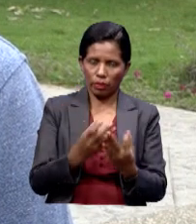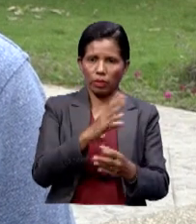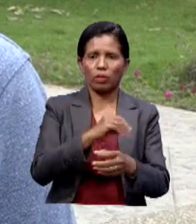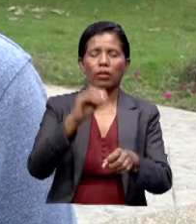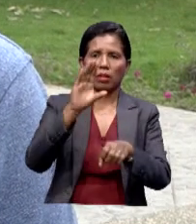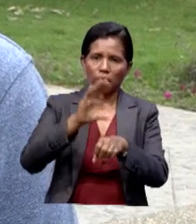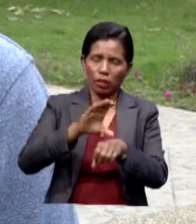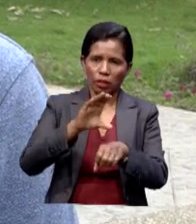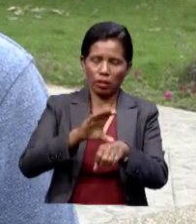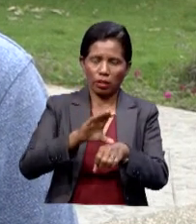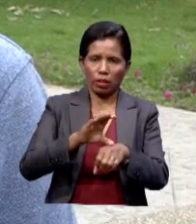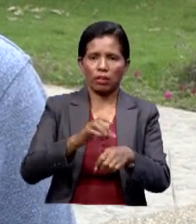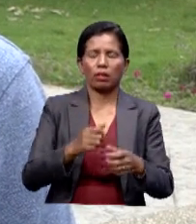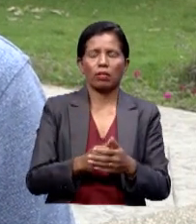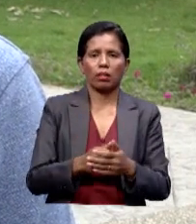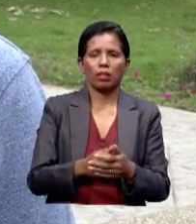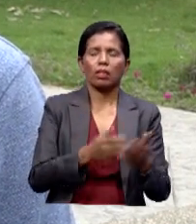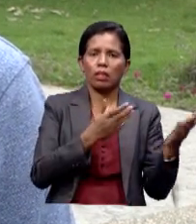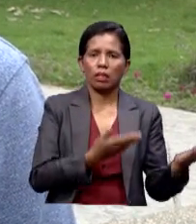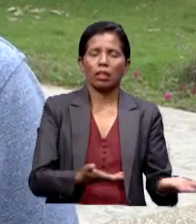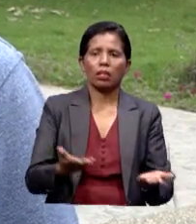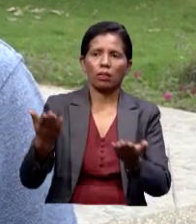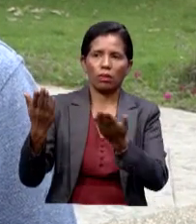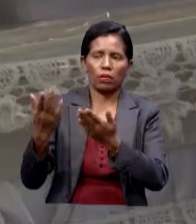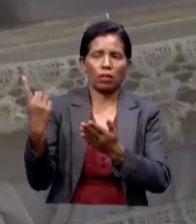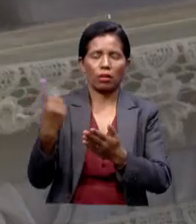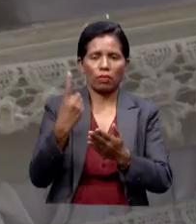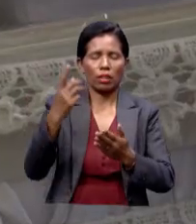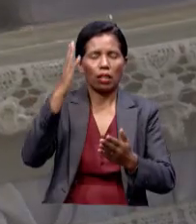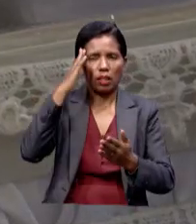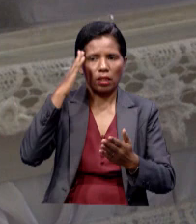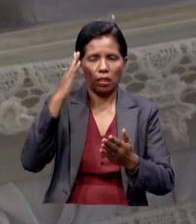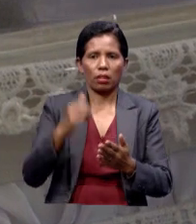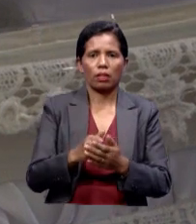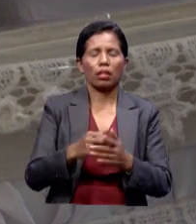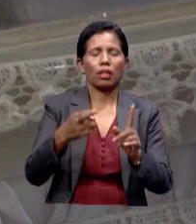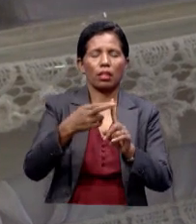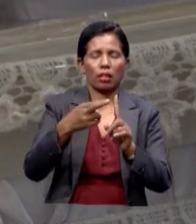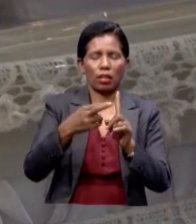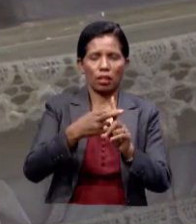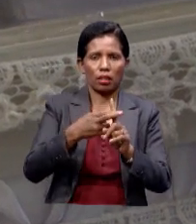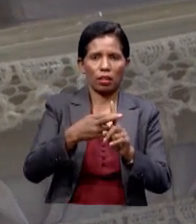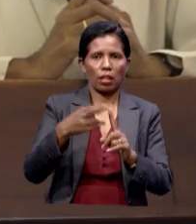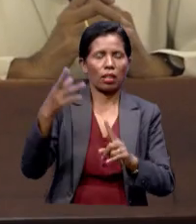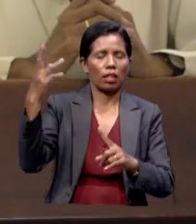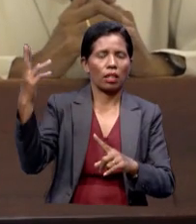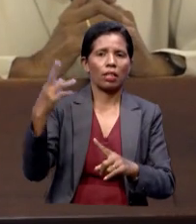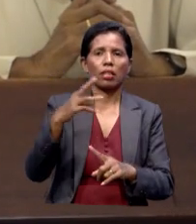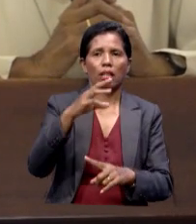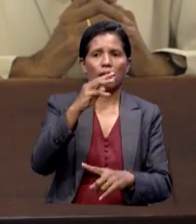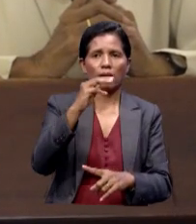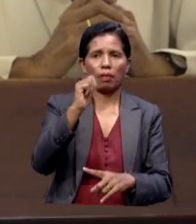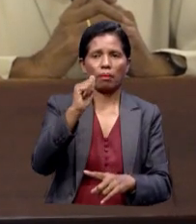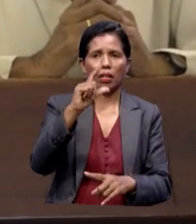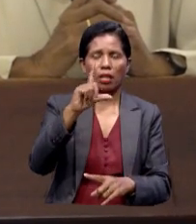Ninha, se halo, tia na fata, na saúde, tua até neona, cemitério na Lulix Arnian, mas aqui é Maloa. E